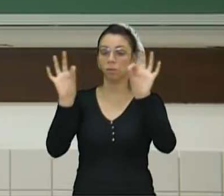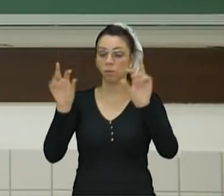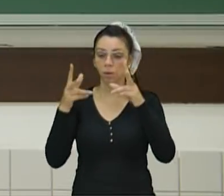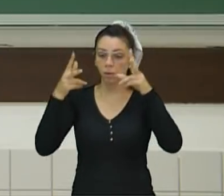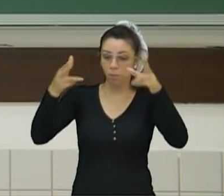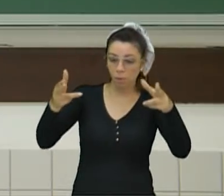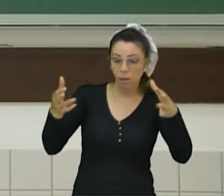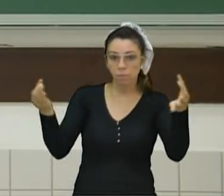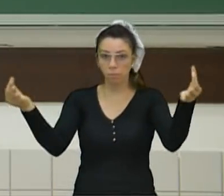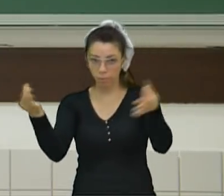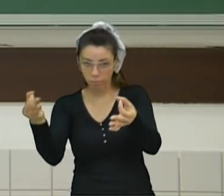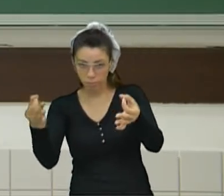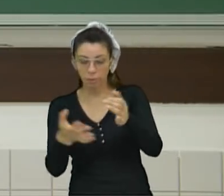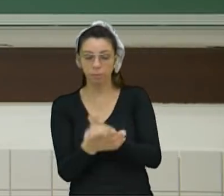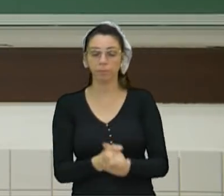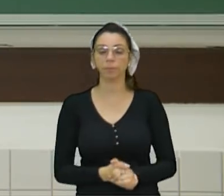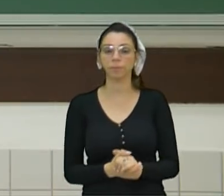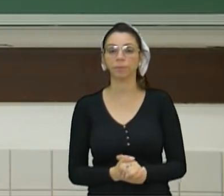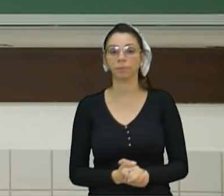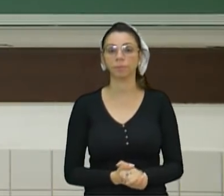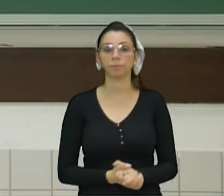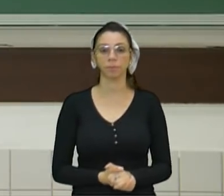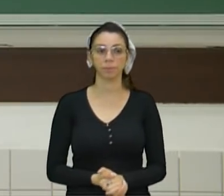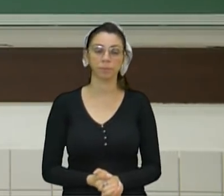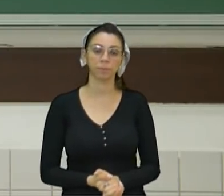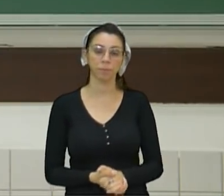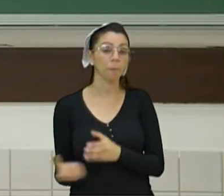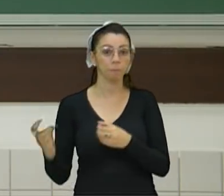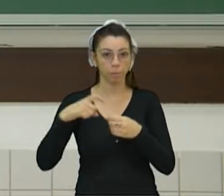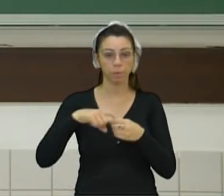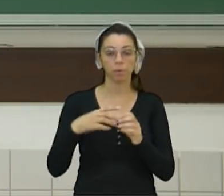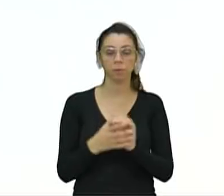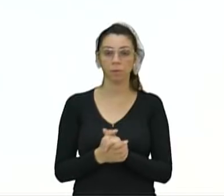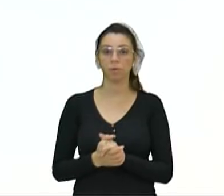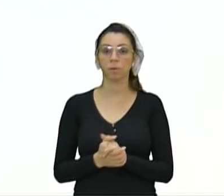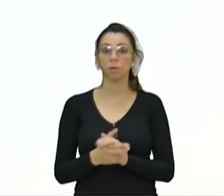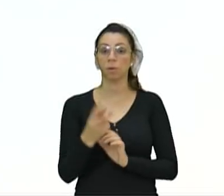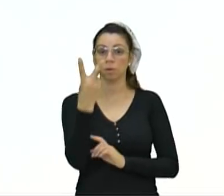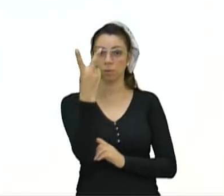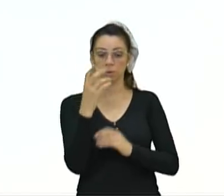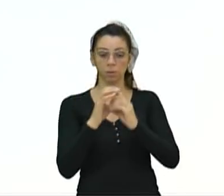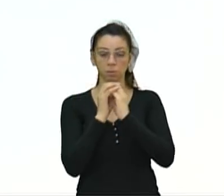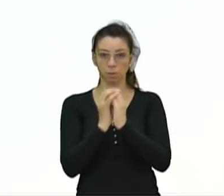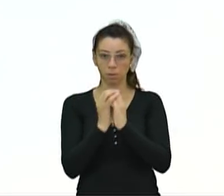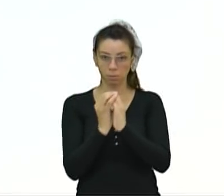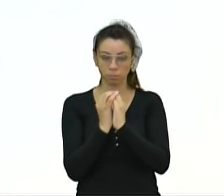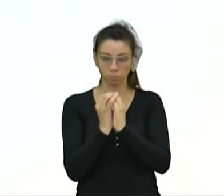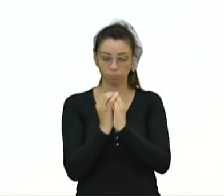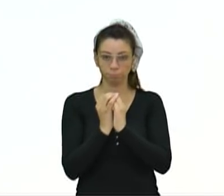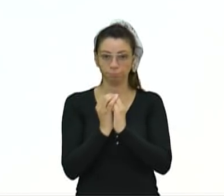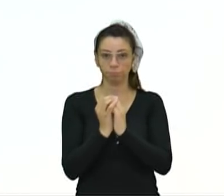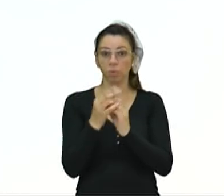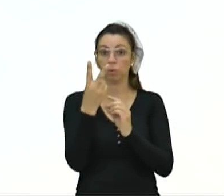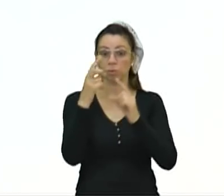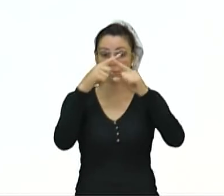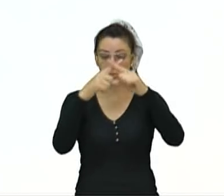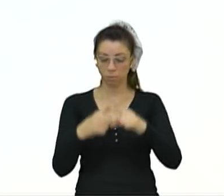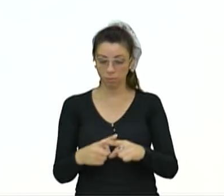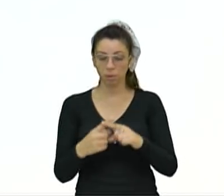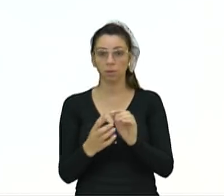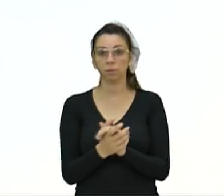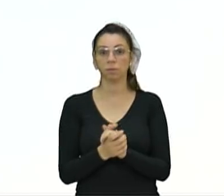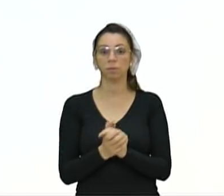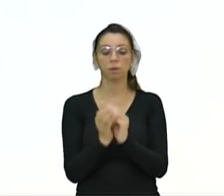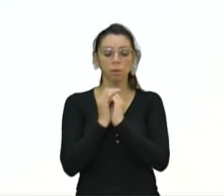iguais, perfeitos, tá bom? Então, retomando, são realizados 2 lançamentos sucessivos de um dado perfeito. Qual que é a probabilidade